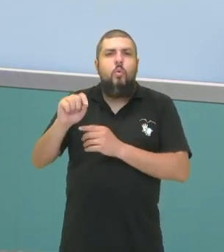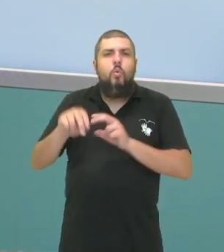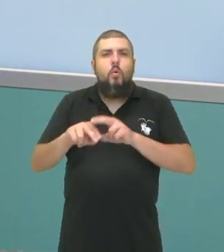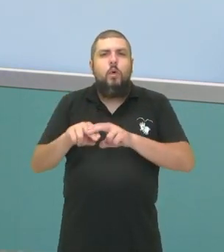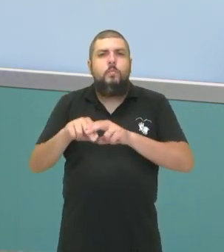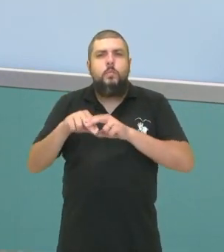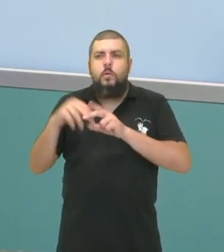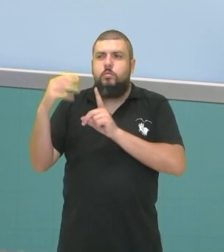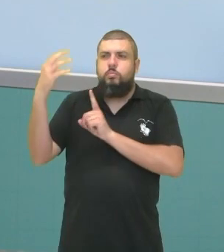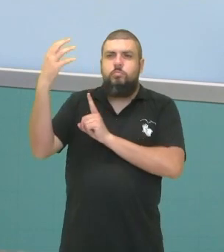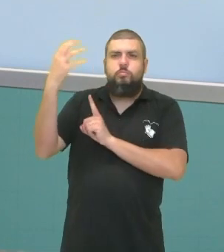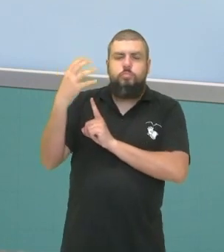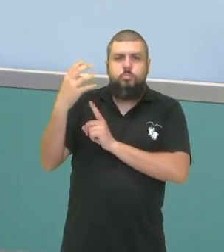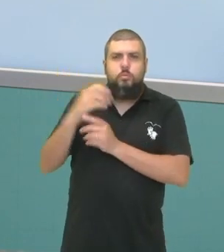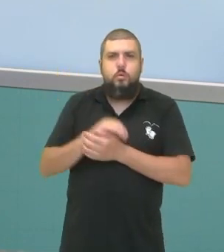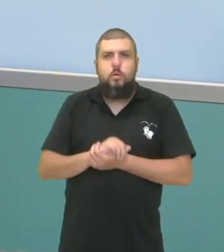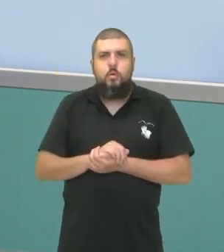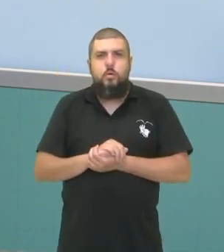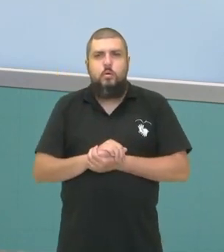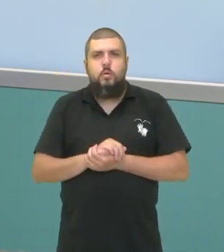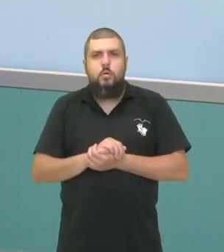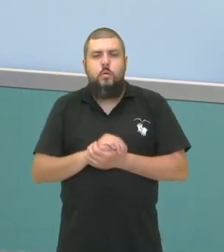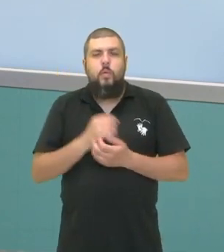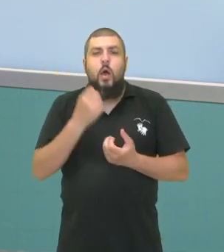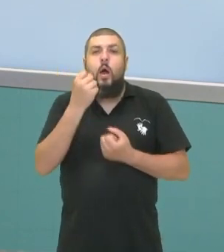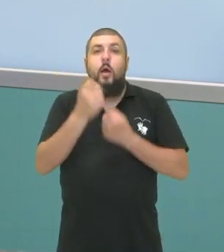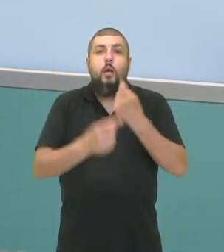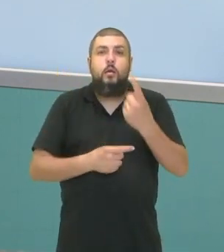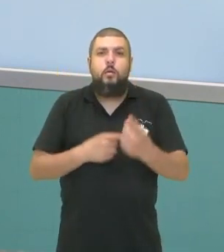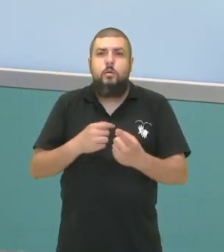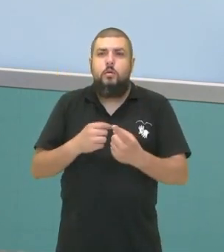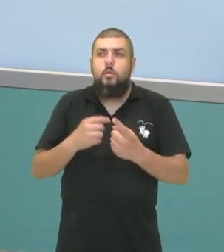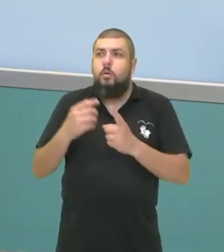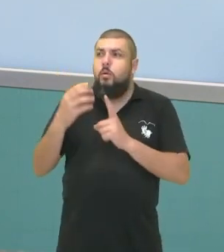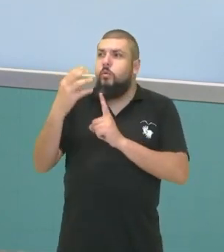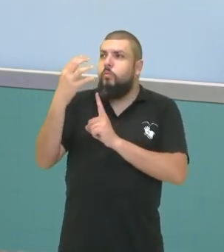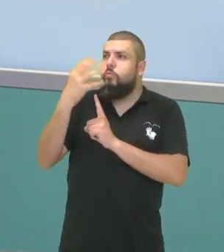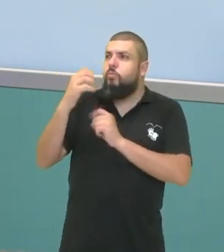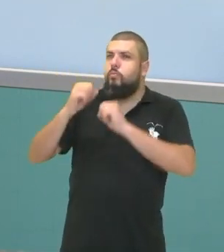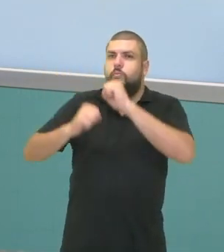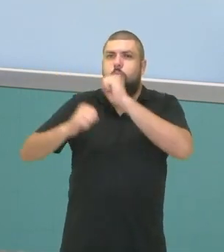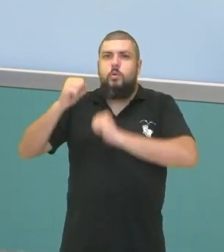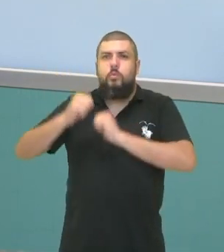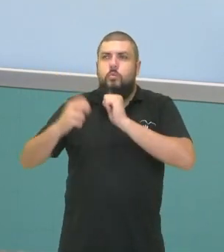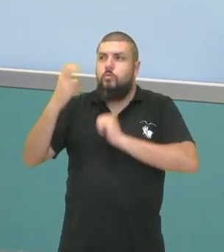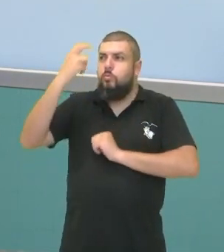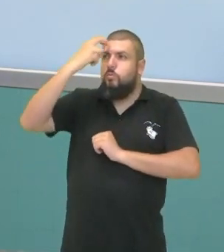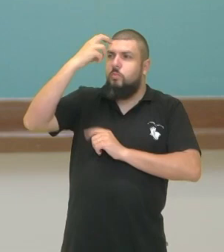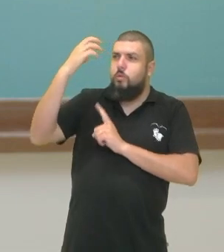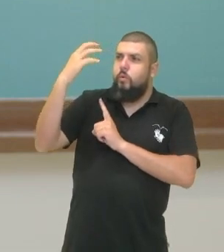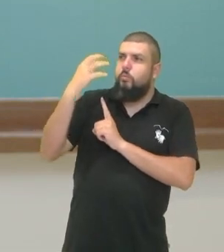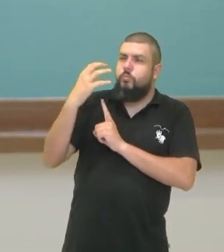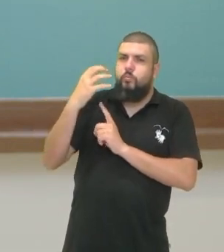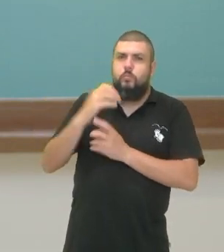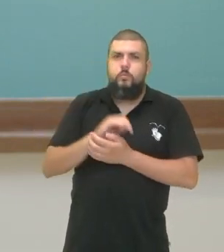às vezes, verdades, né, que a indústria cultural massifica. Uma questão muito interessante essa daí.